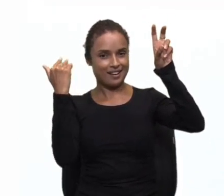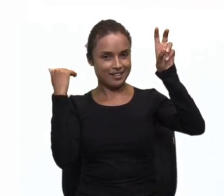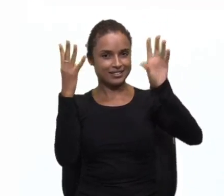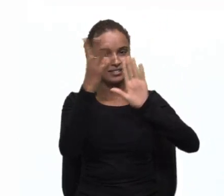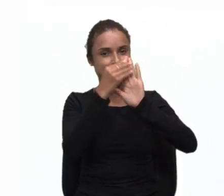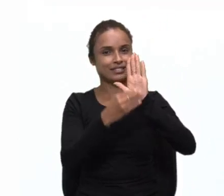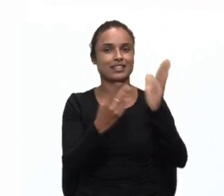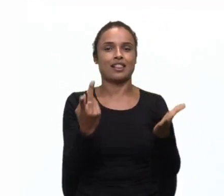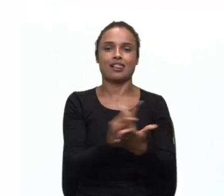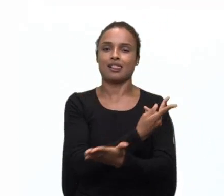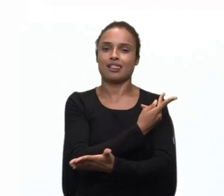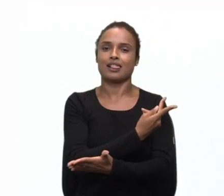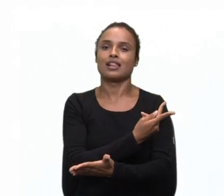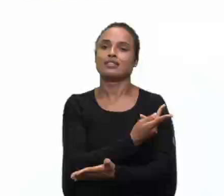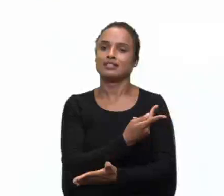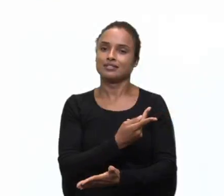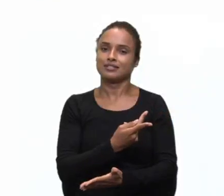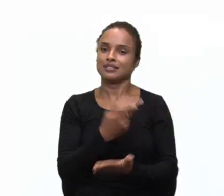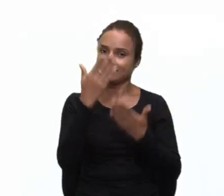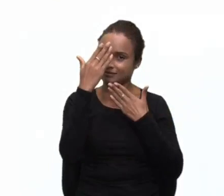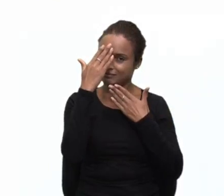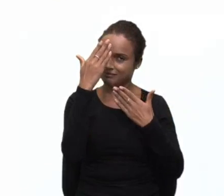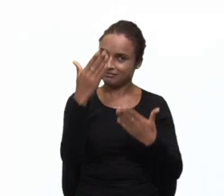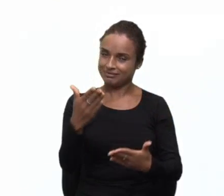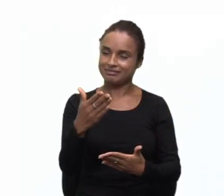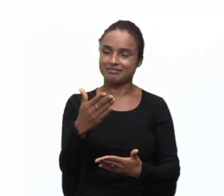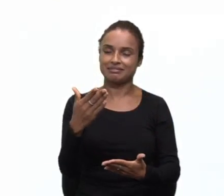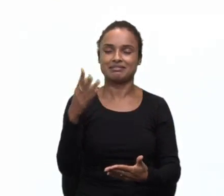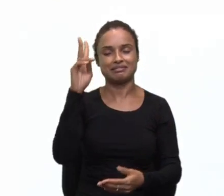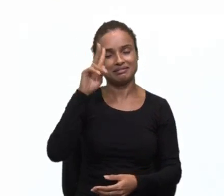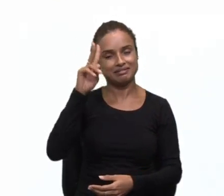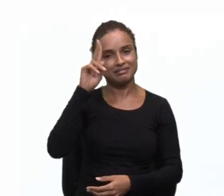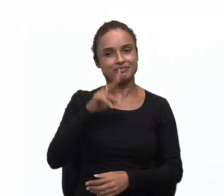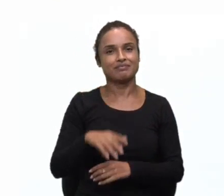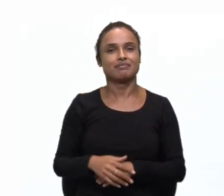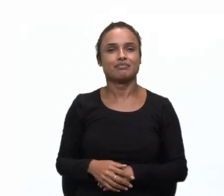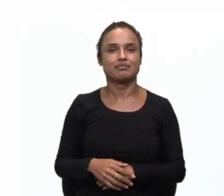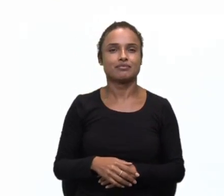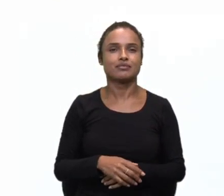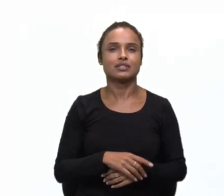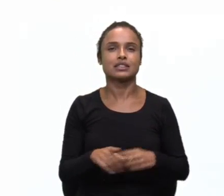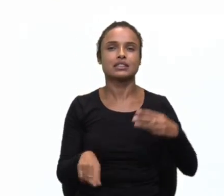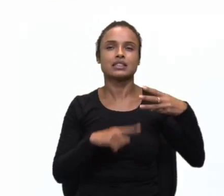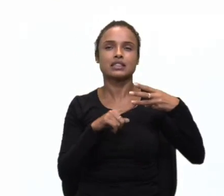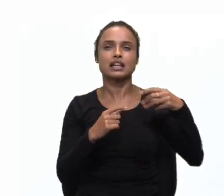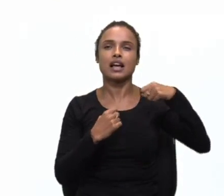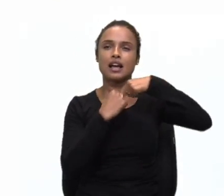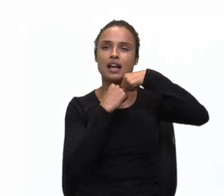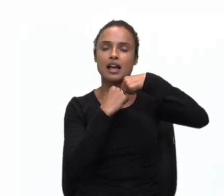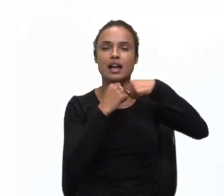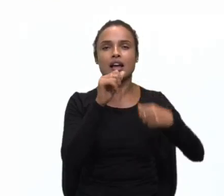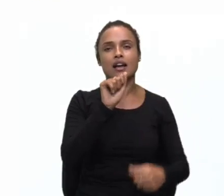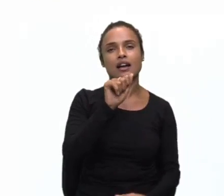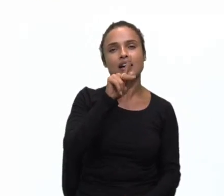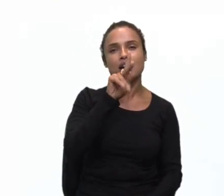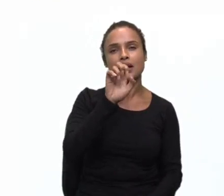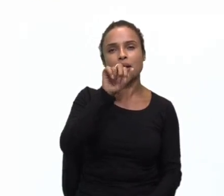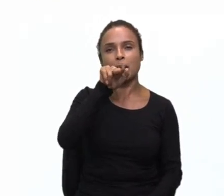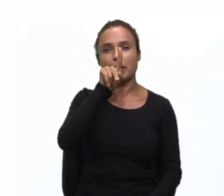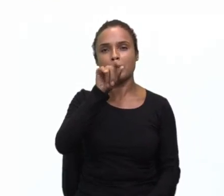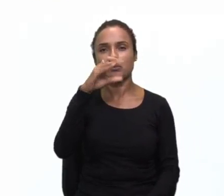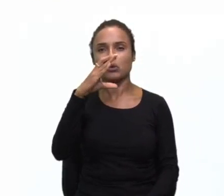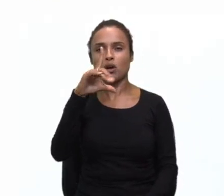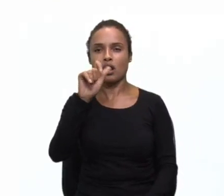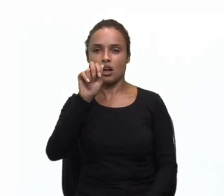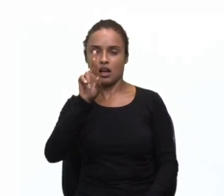apendicular, membros superiores, é o que você está vendo em vermelho aí no esqueleto. E a articulação do esqueleto apendicular, membros inferiores,